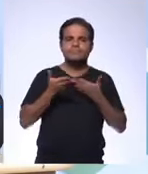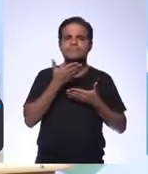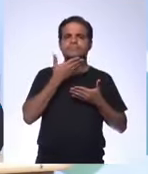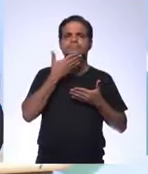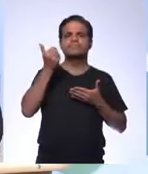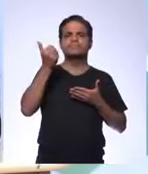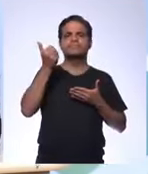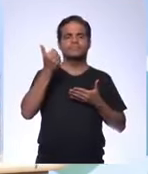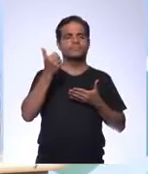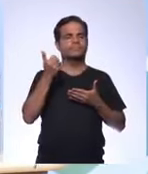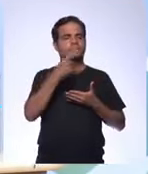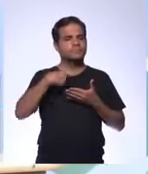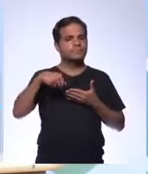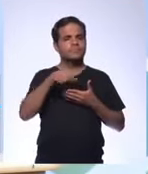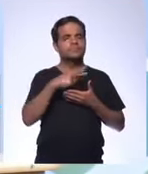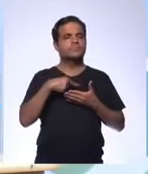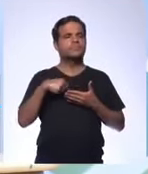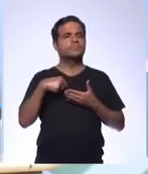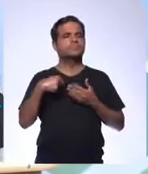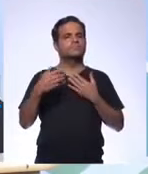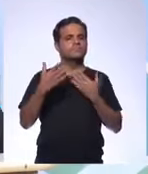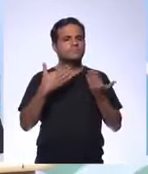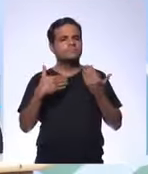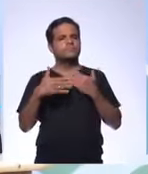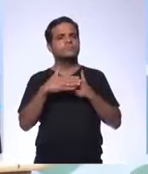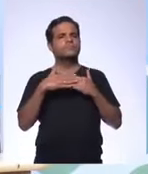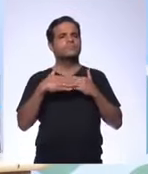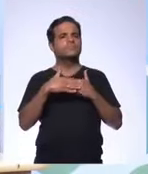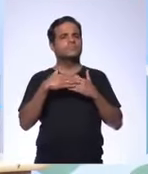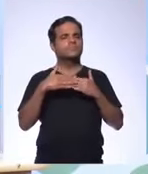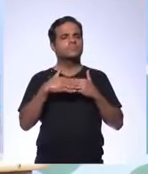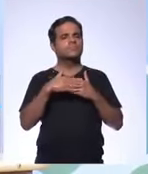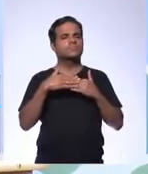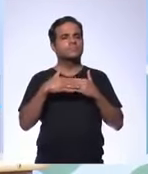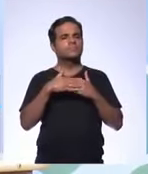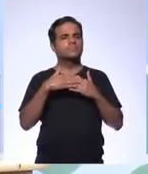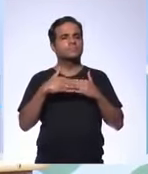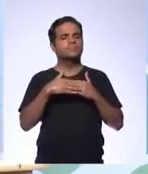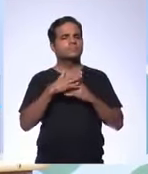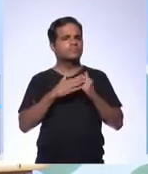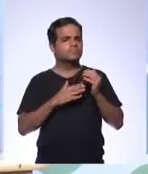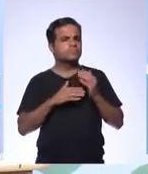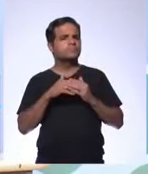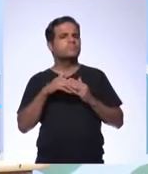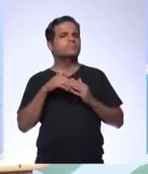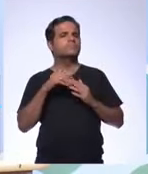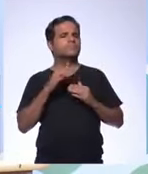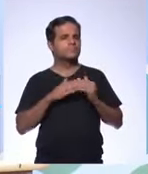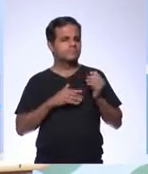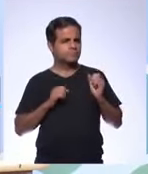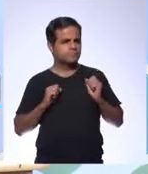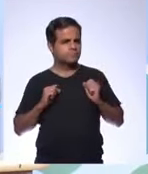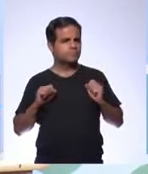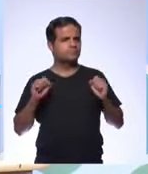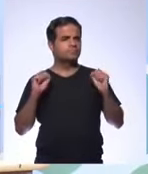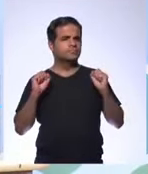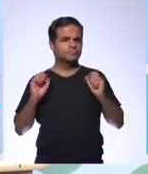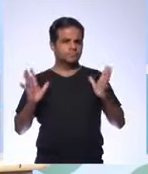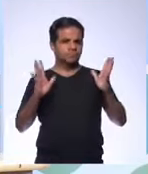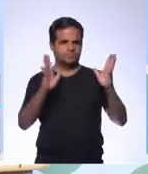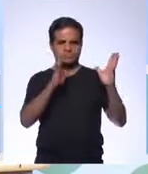facilitar aí a nossa dialética, a nossa interação. Então, pratique aí essa parte dessa